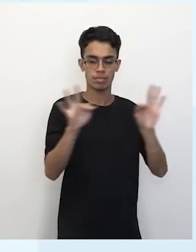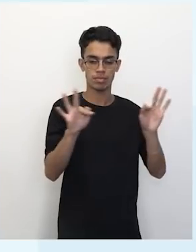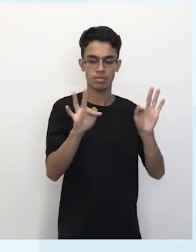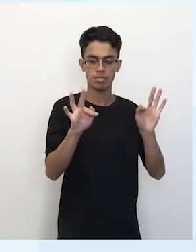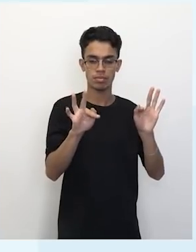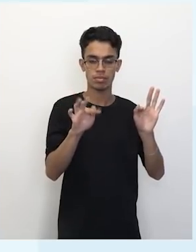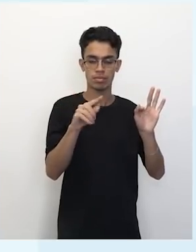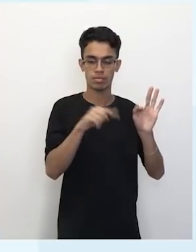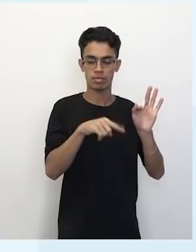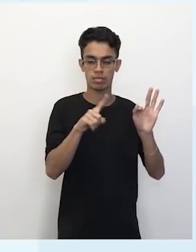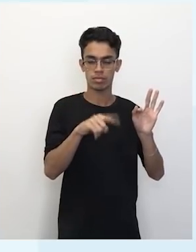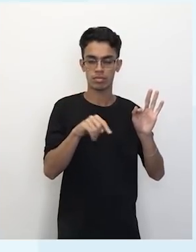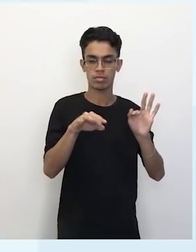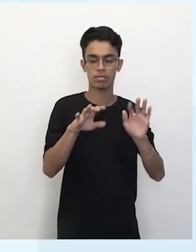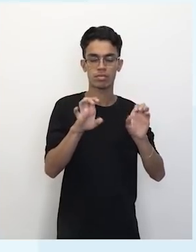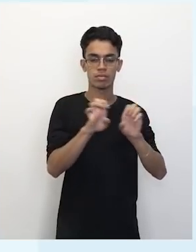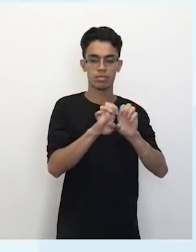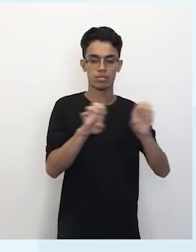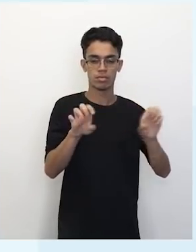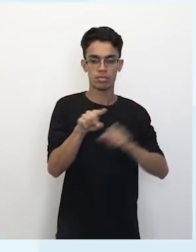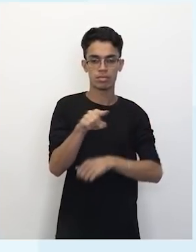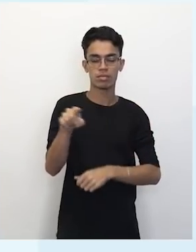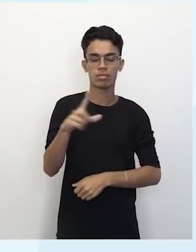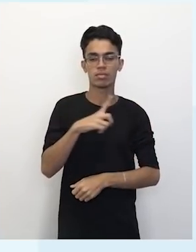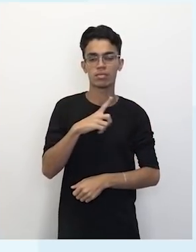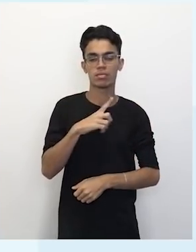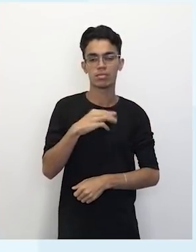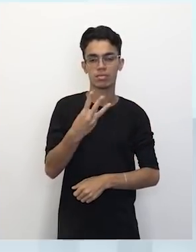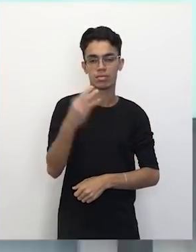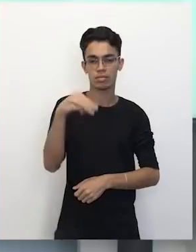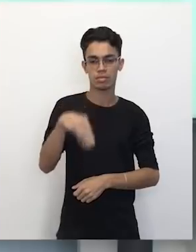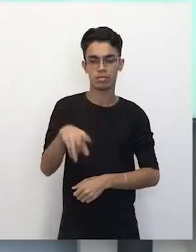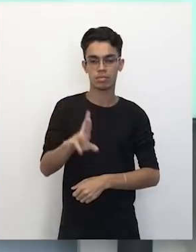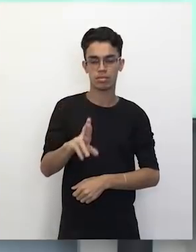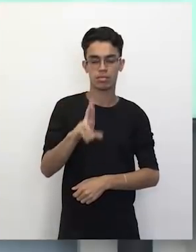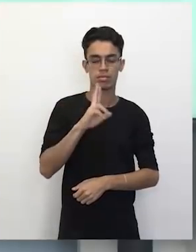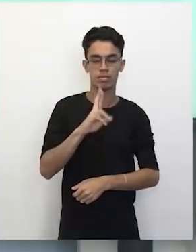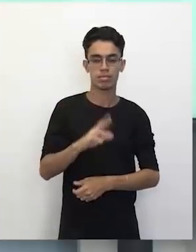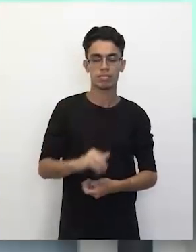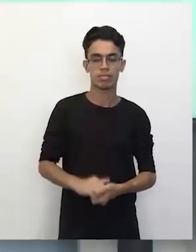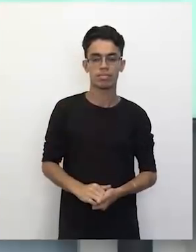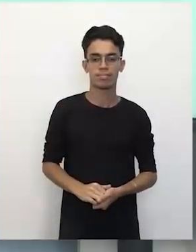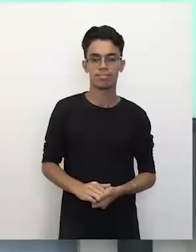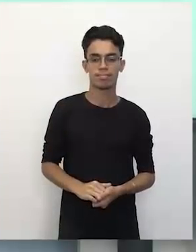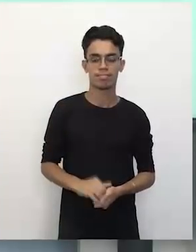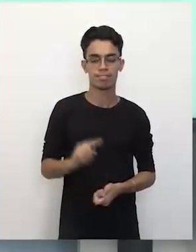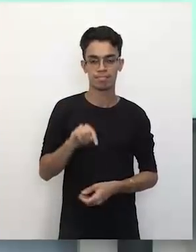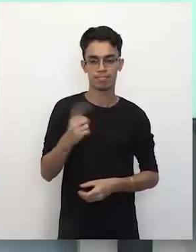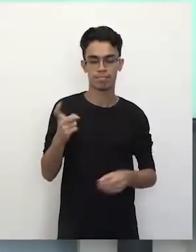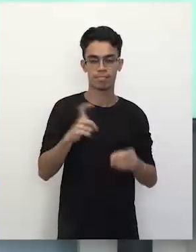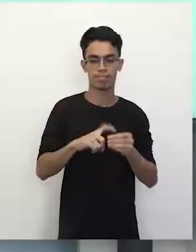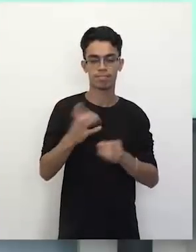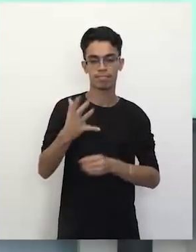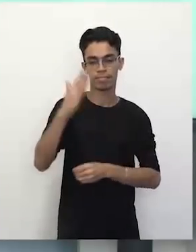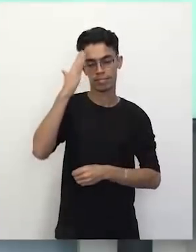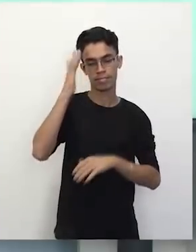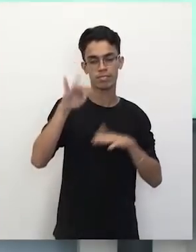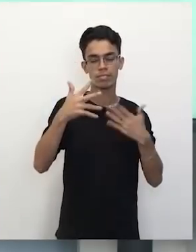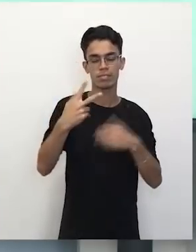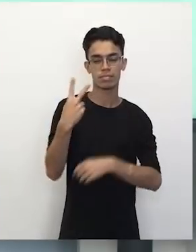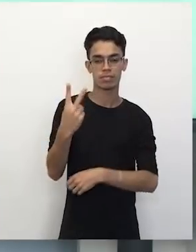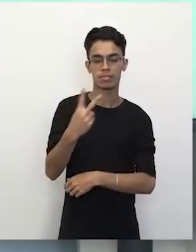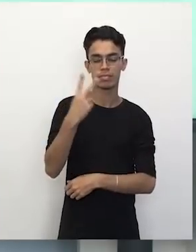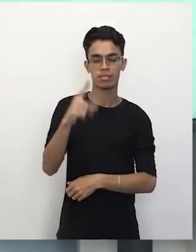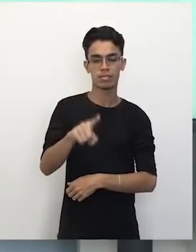aí, do tipo equação. E agora vocês vão ter aí 3 minutos para trazer a resposta para a gente. Já volto. Quero saber qual é o valor do